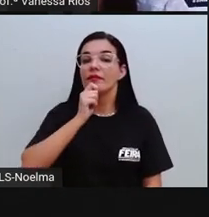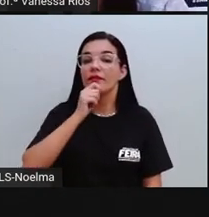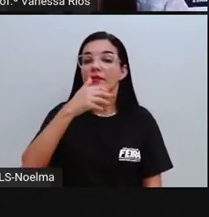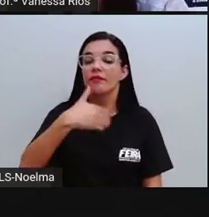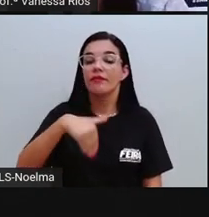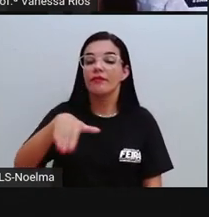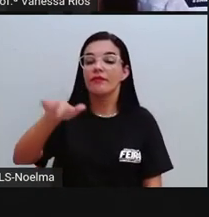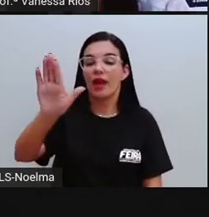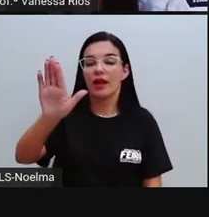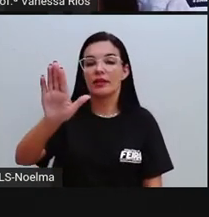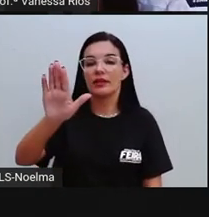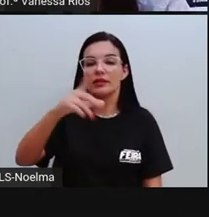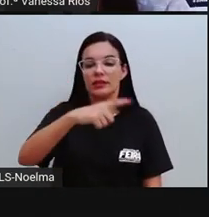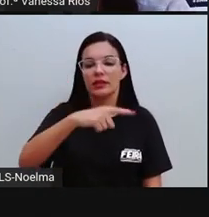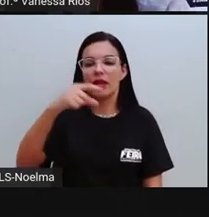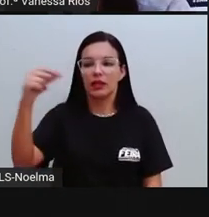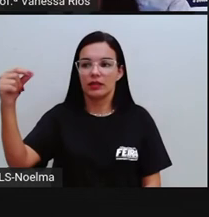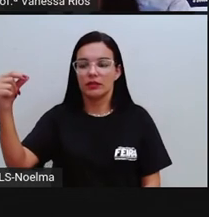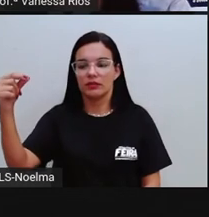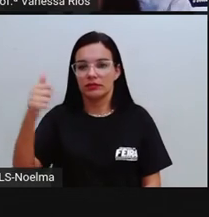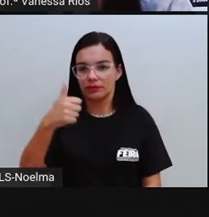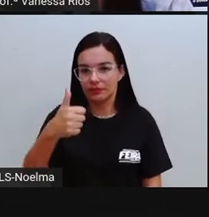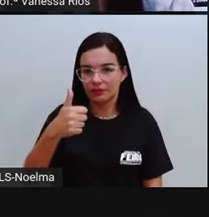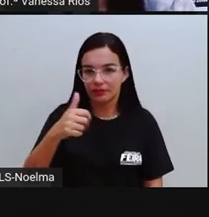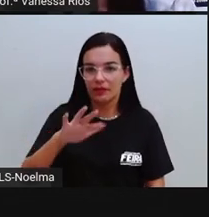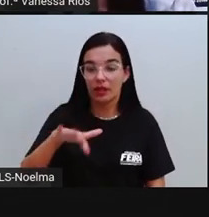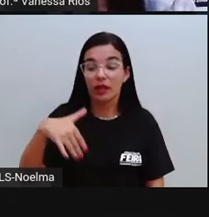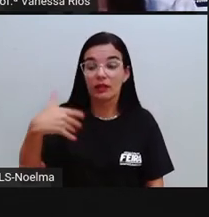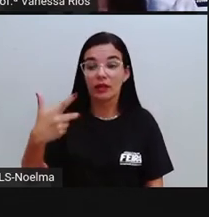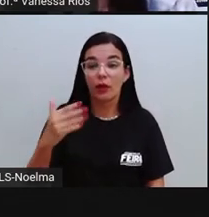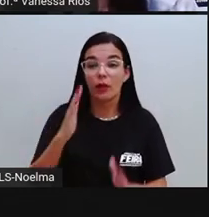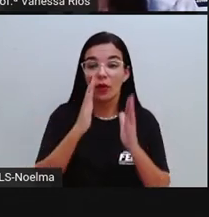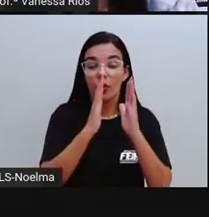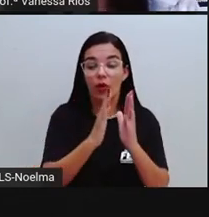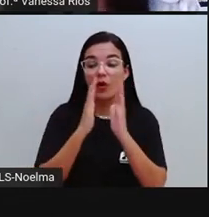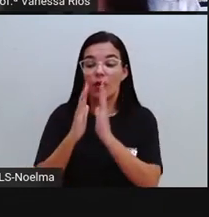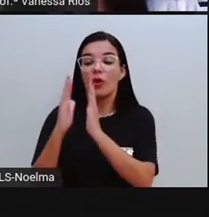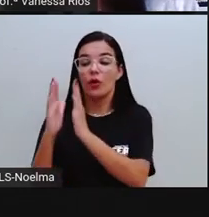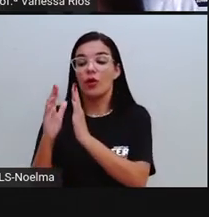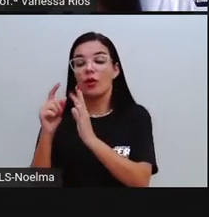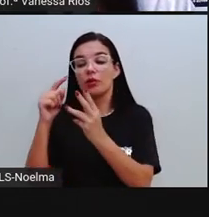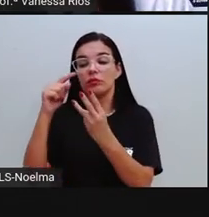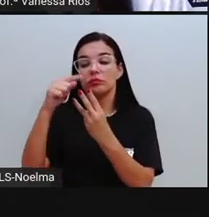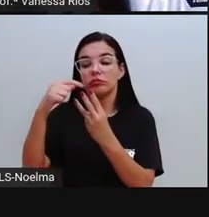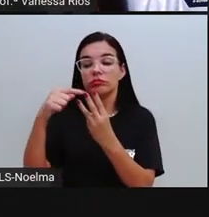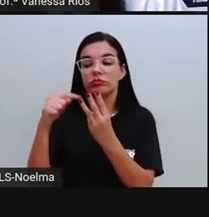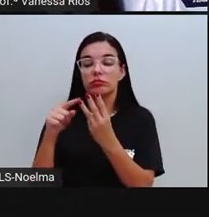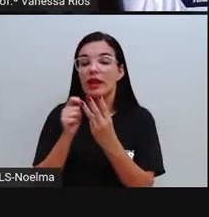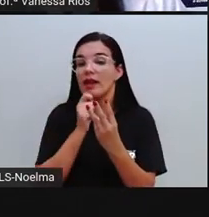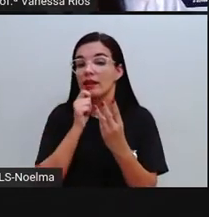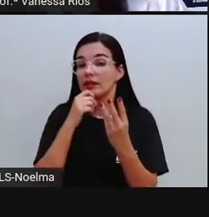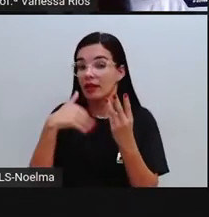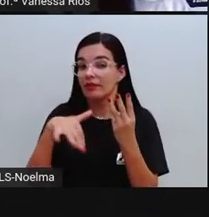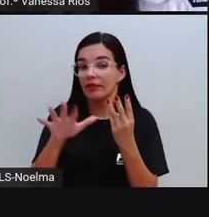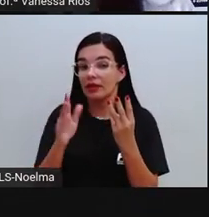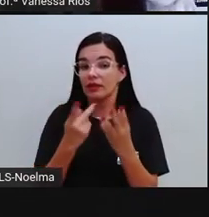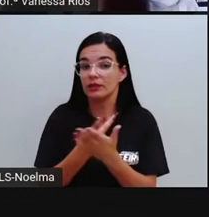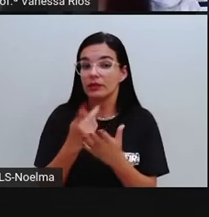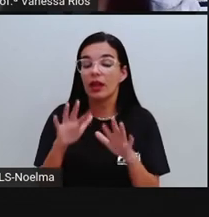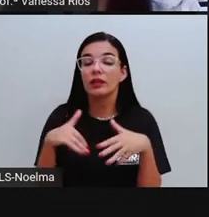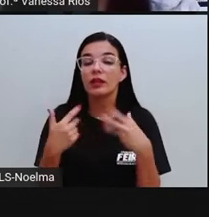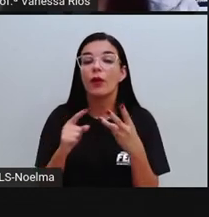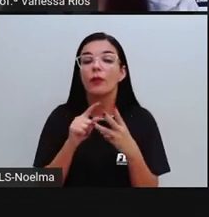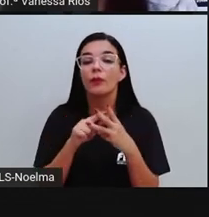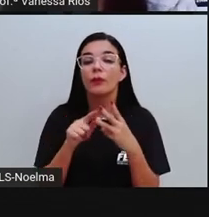aqui é a palavra sairei. Sairei indica aí algo que ainda vai acontecer. Então, é